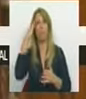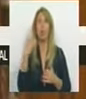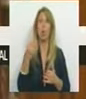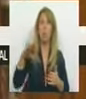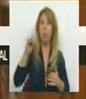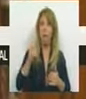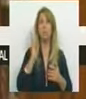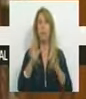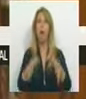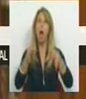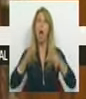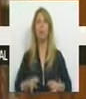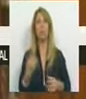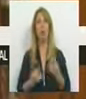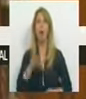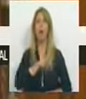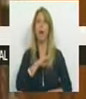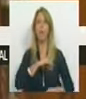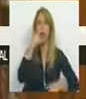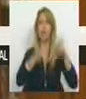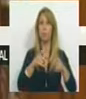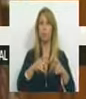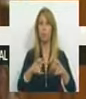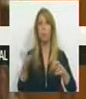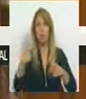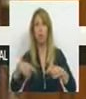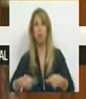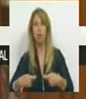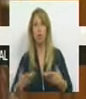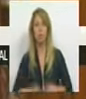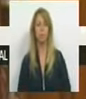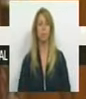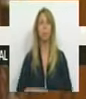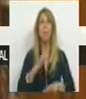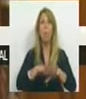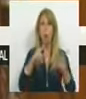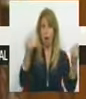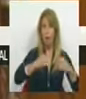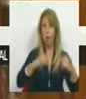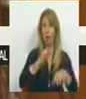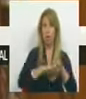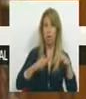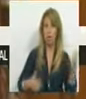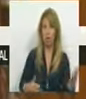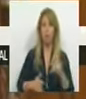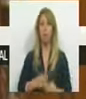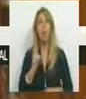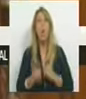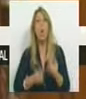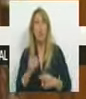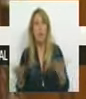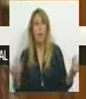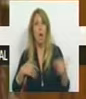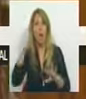determinados rendimentos às pessoas. Mais despesa. Face ao acordo com a esquerda, face àquilo que era o cenário do